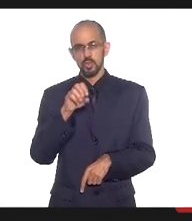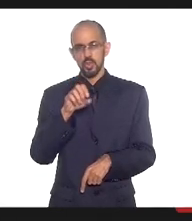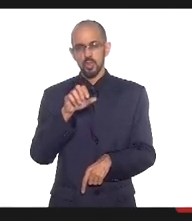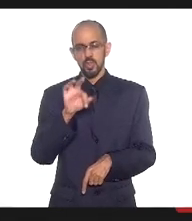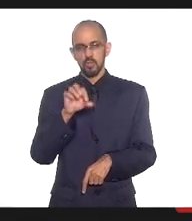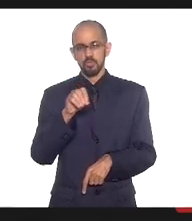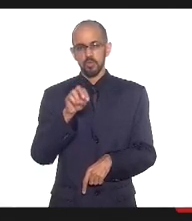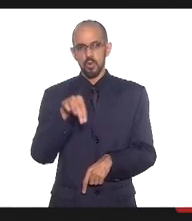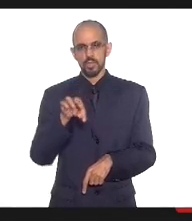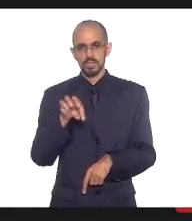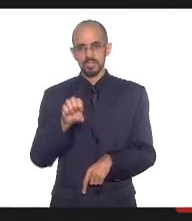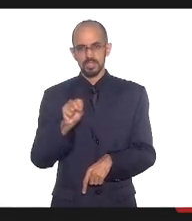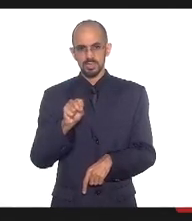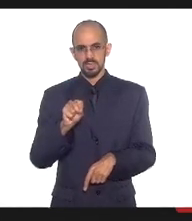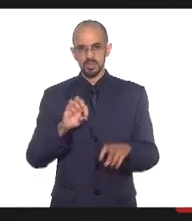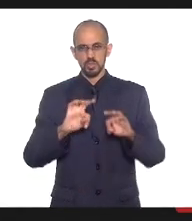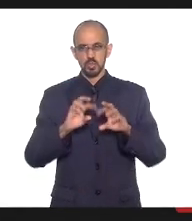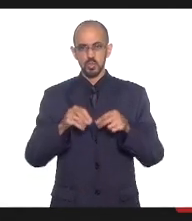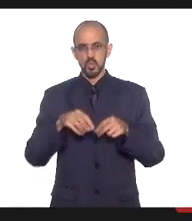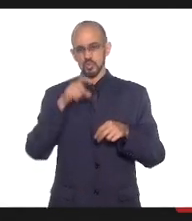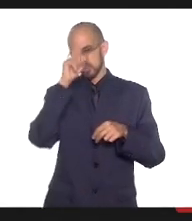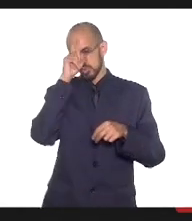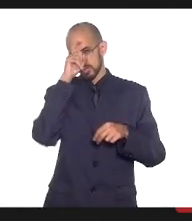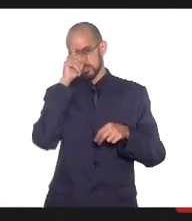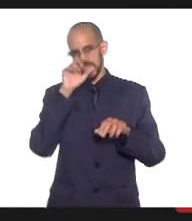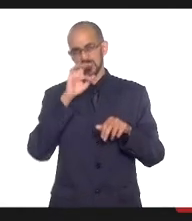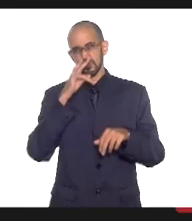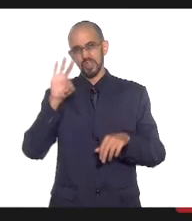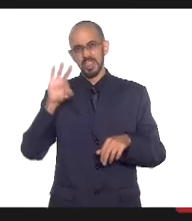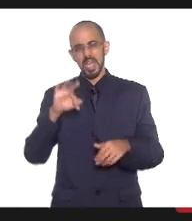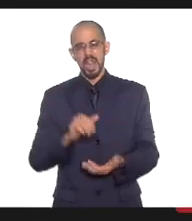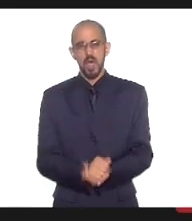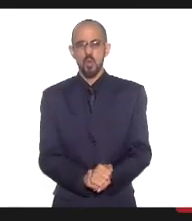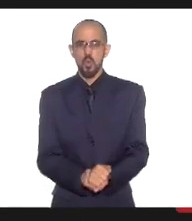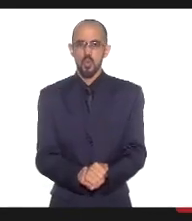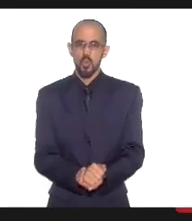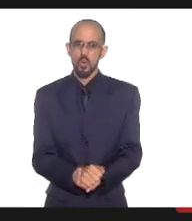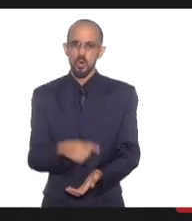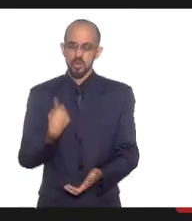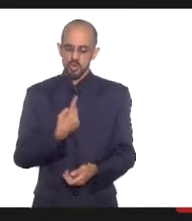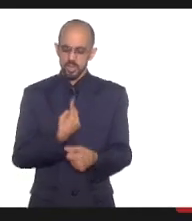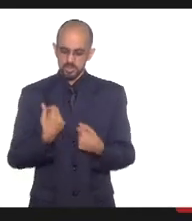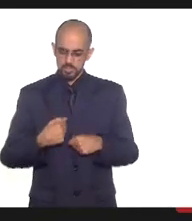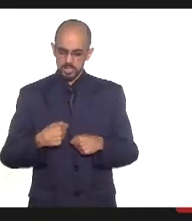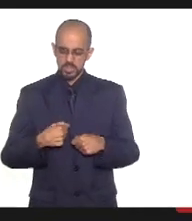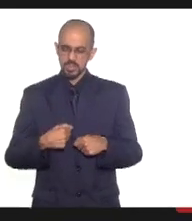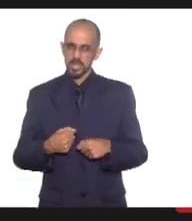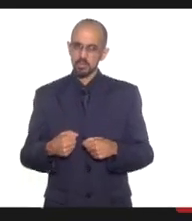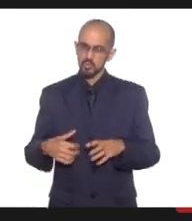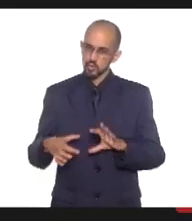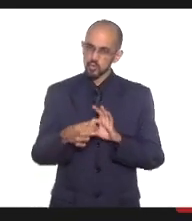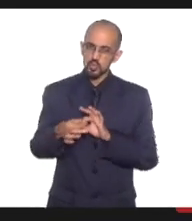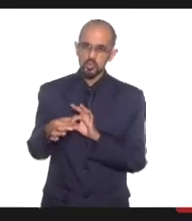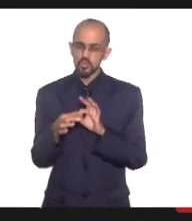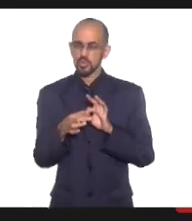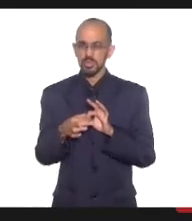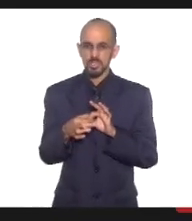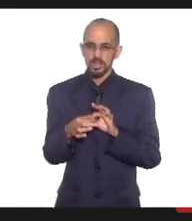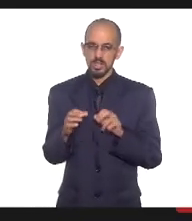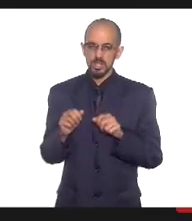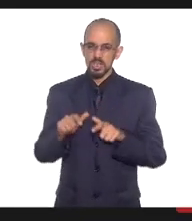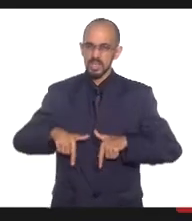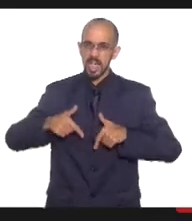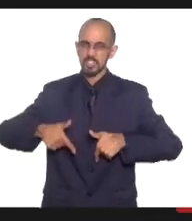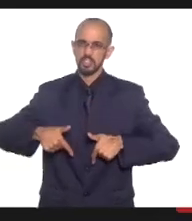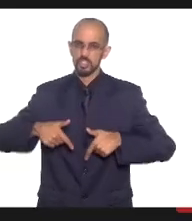então é para gente realmente se juntar né e fazer alguma coisa de concreto porque